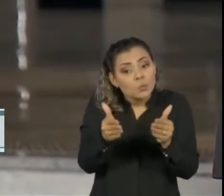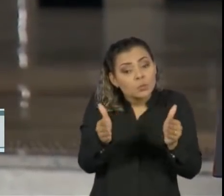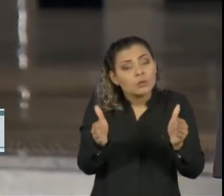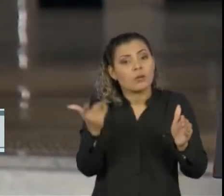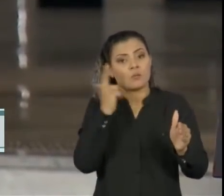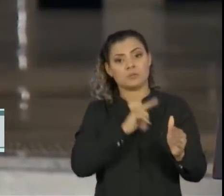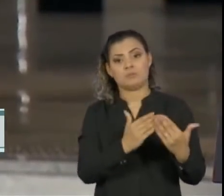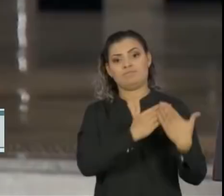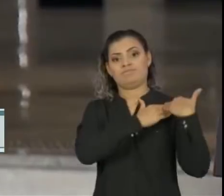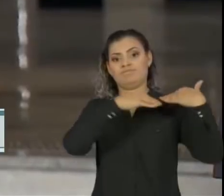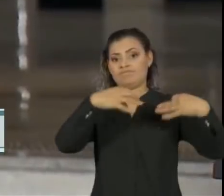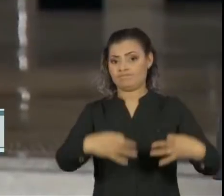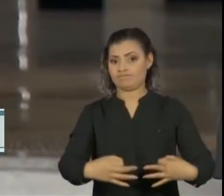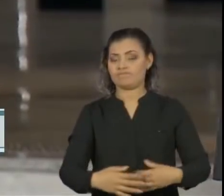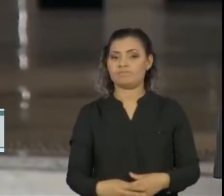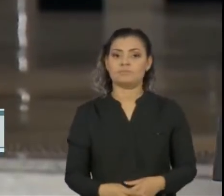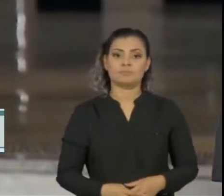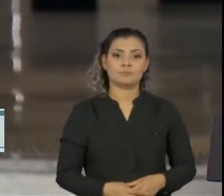também responsável.